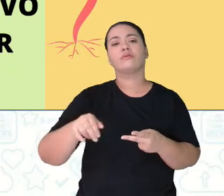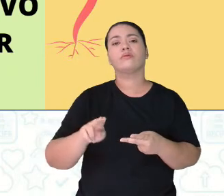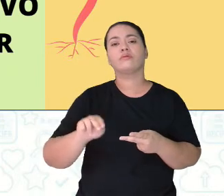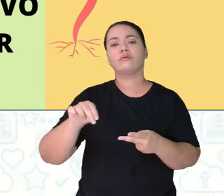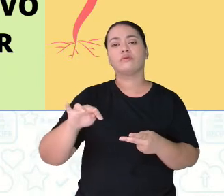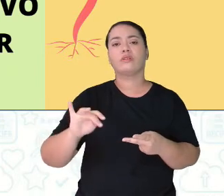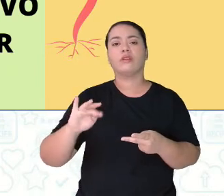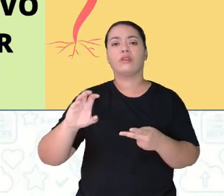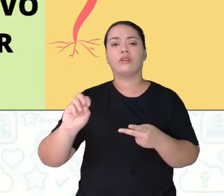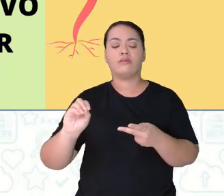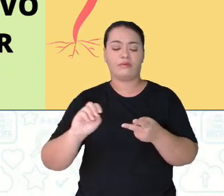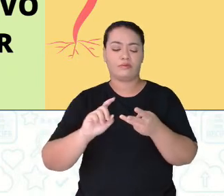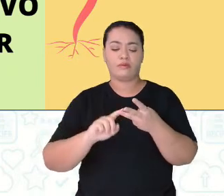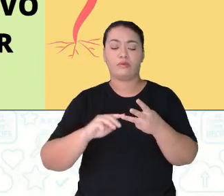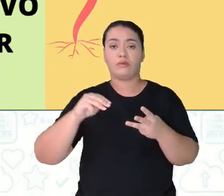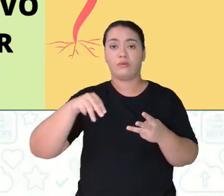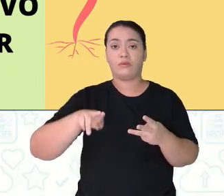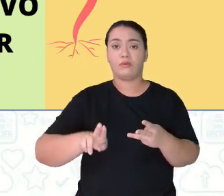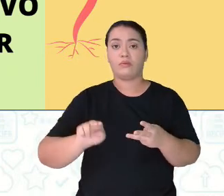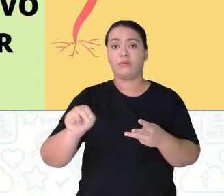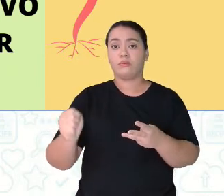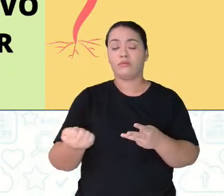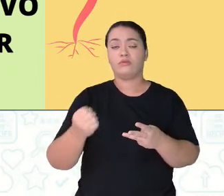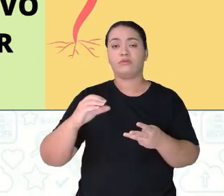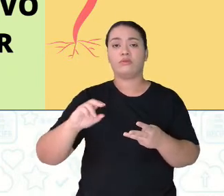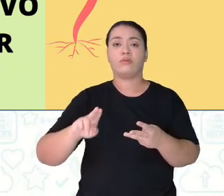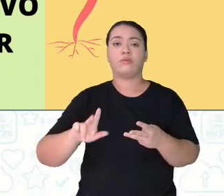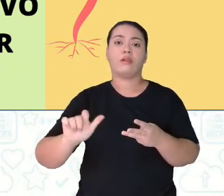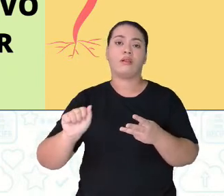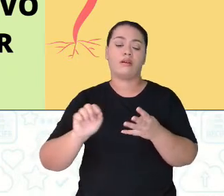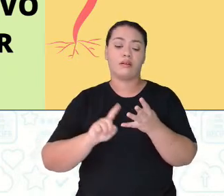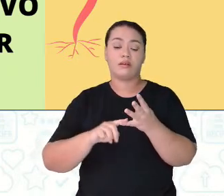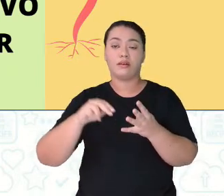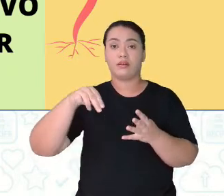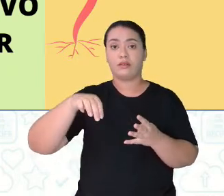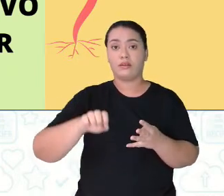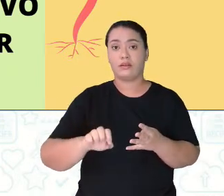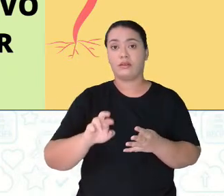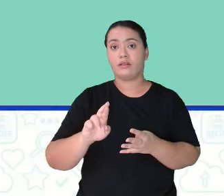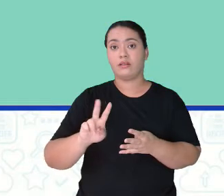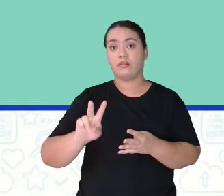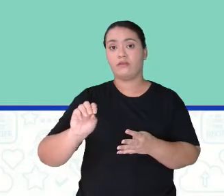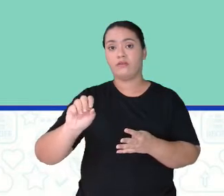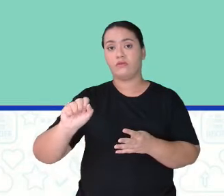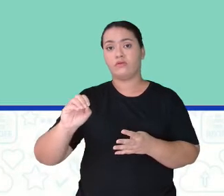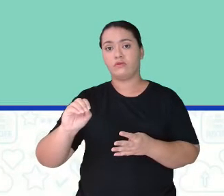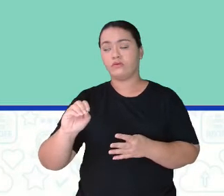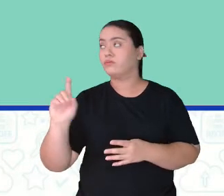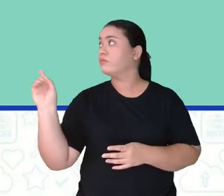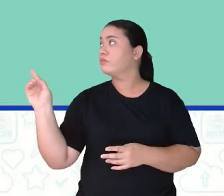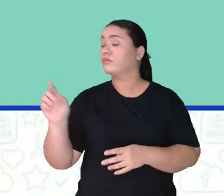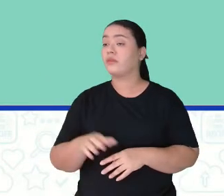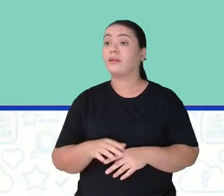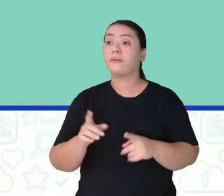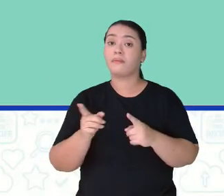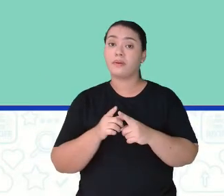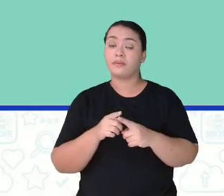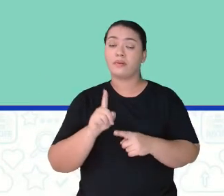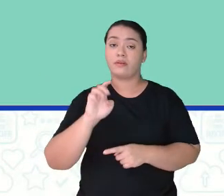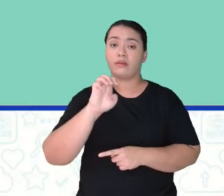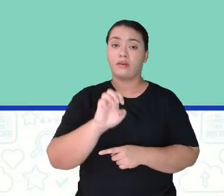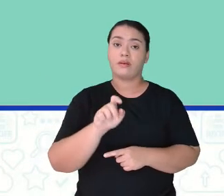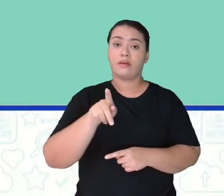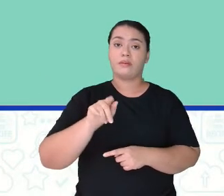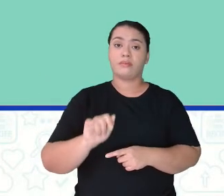tecido muscular, tecido nervoso. Então, vamos ver agora o tecido epitelial, não